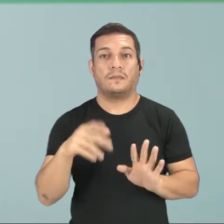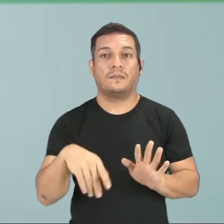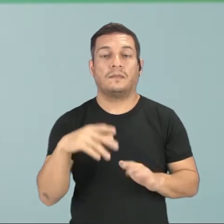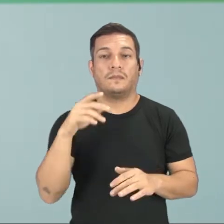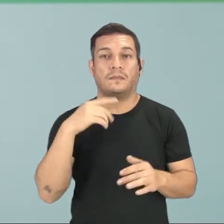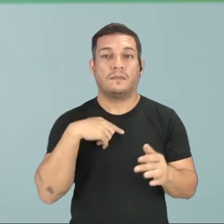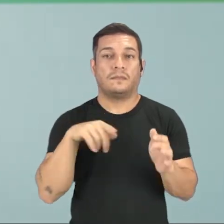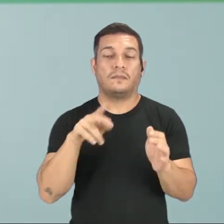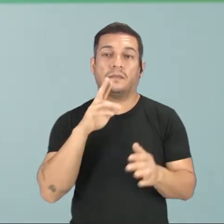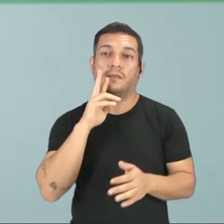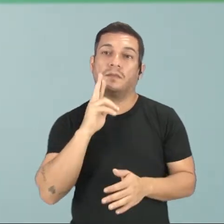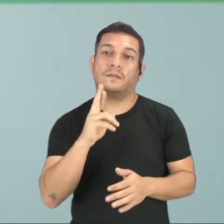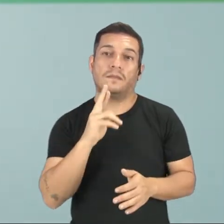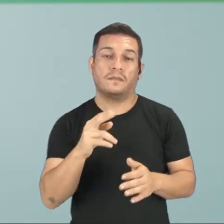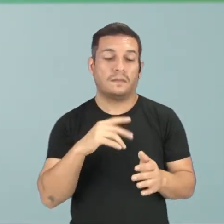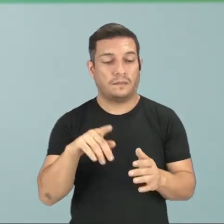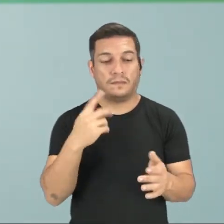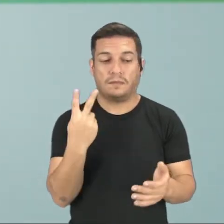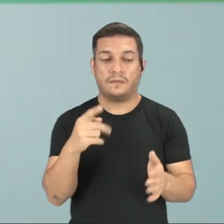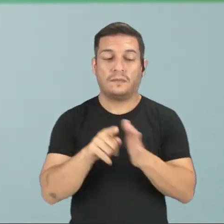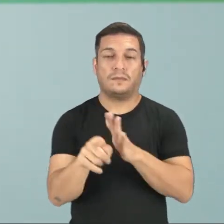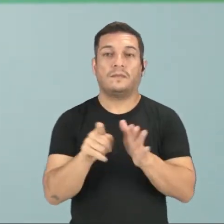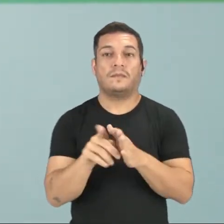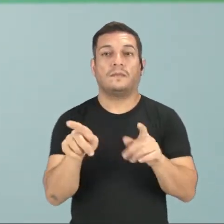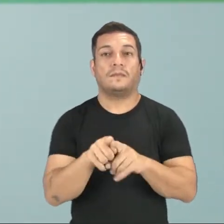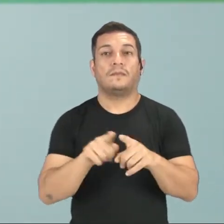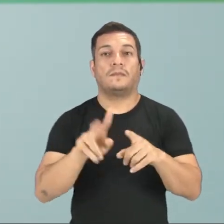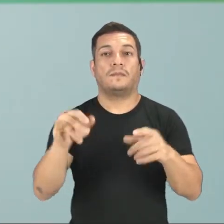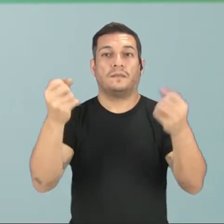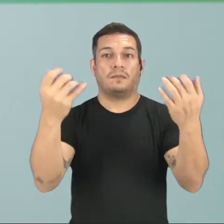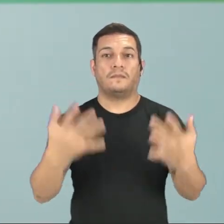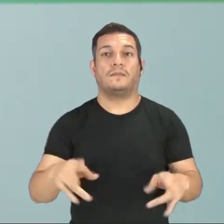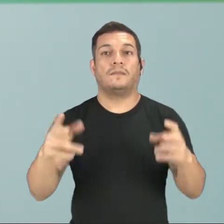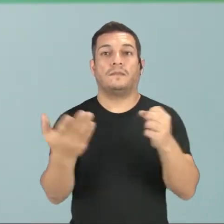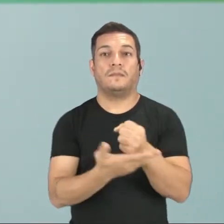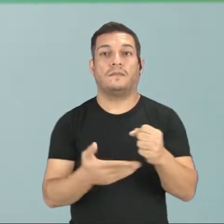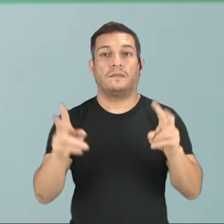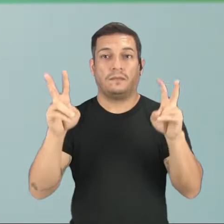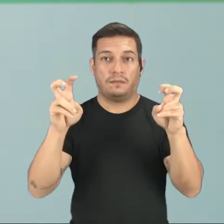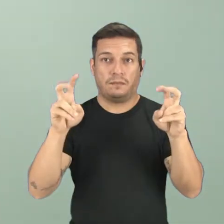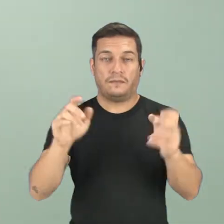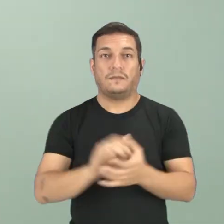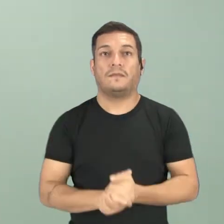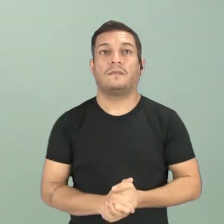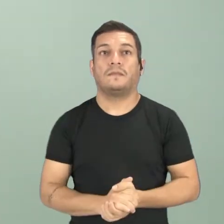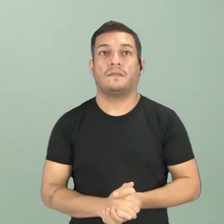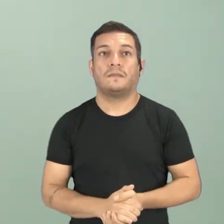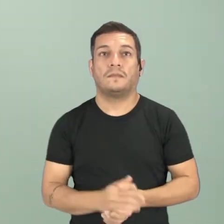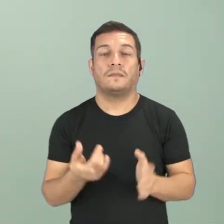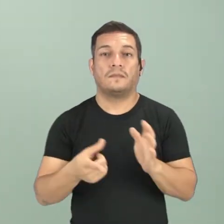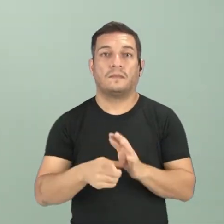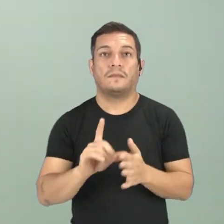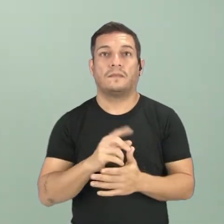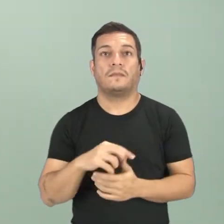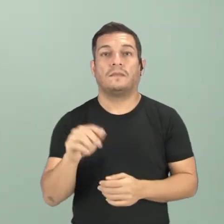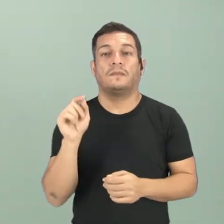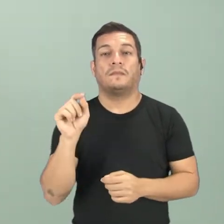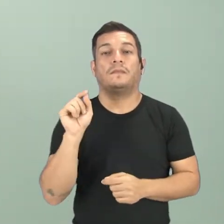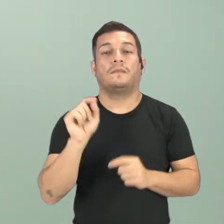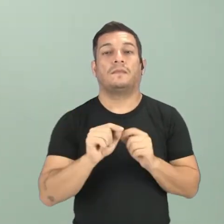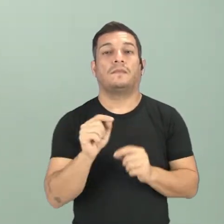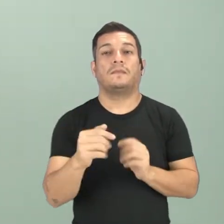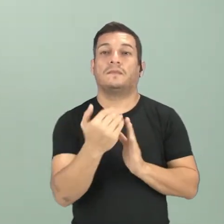duas questões que também vão tratar a respeito deste assunto. Antes de nós